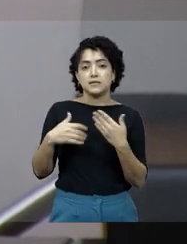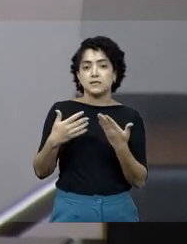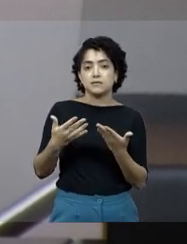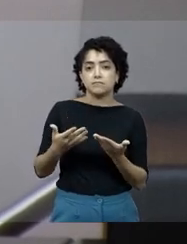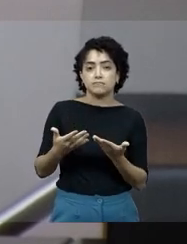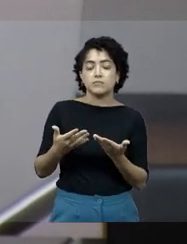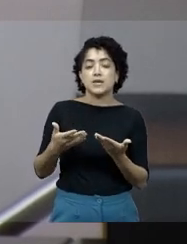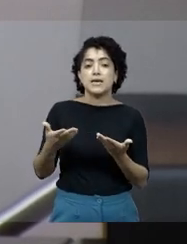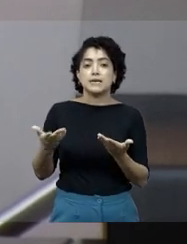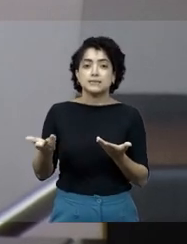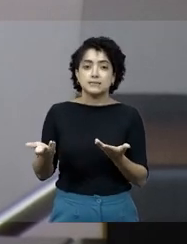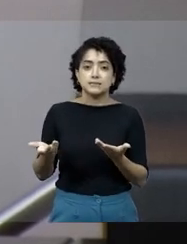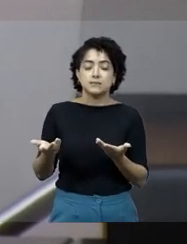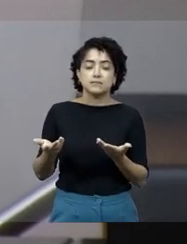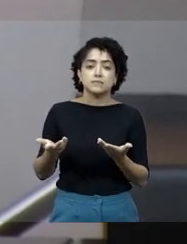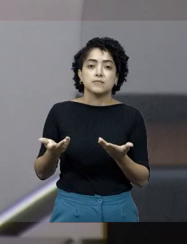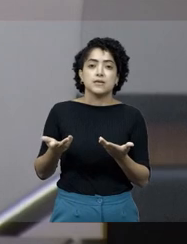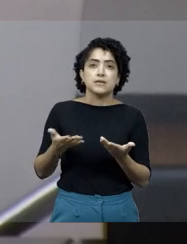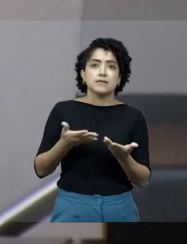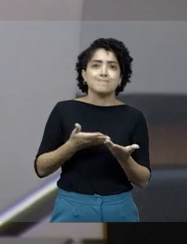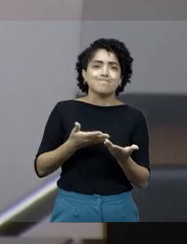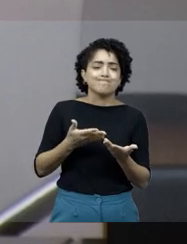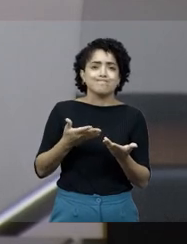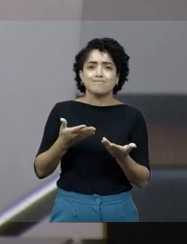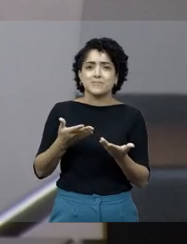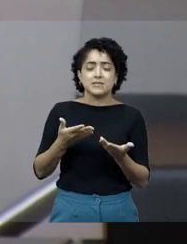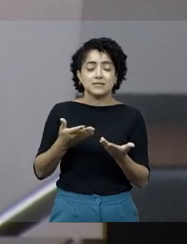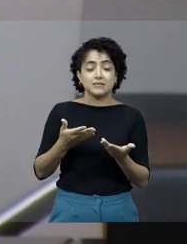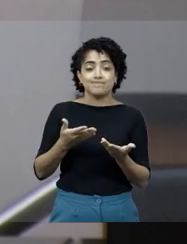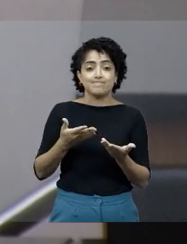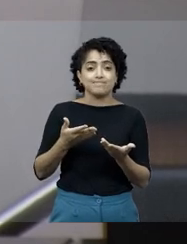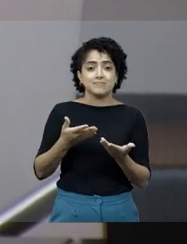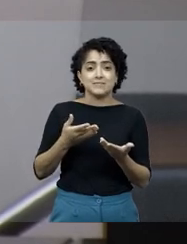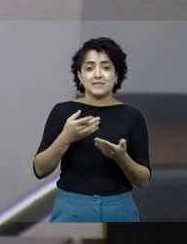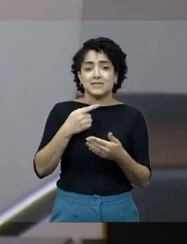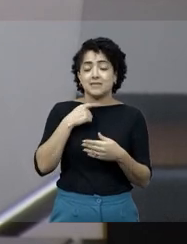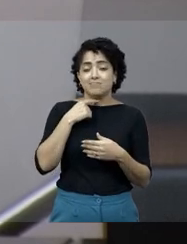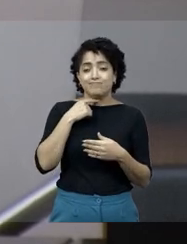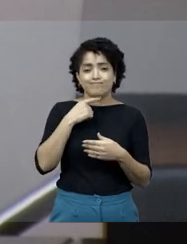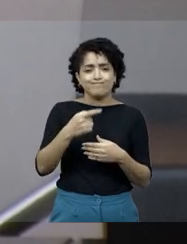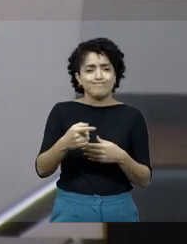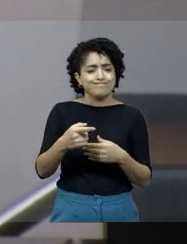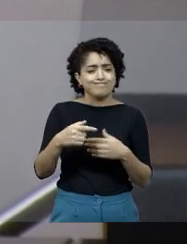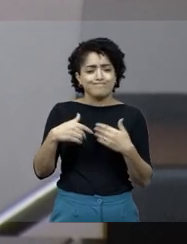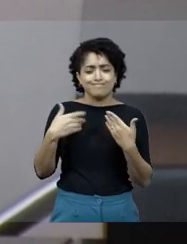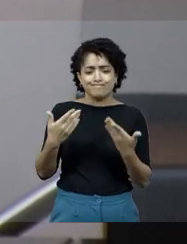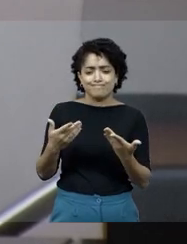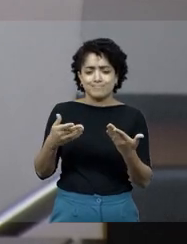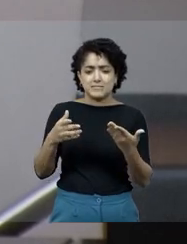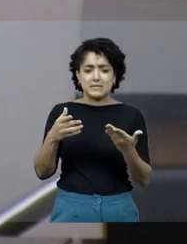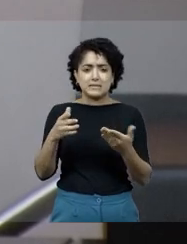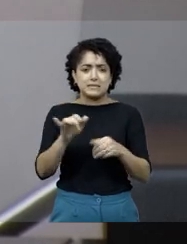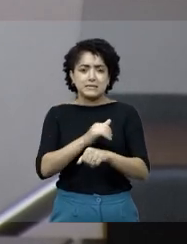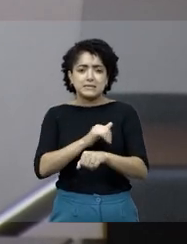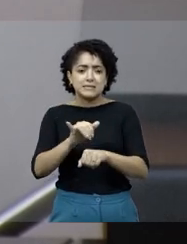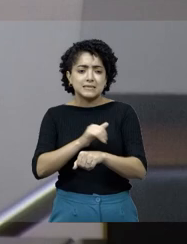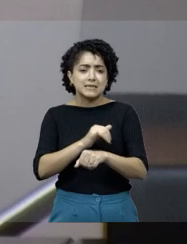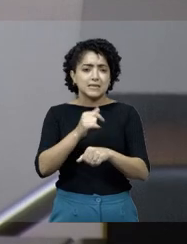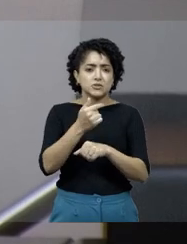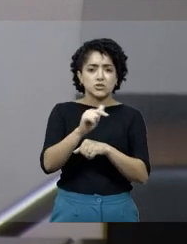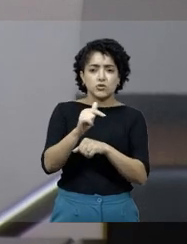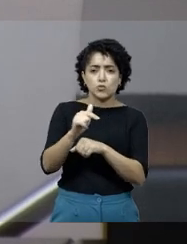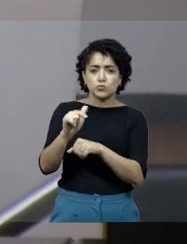né? Sabe, é uma decepção. Uma decepção, uma falta de estratégia, uma falta